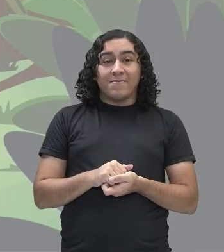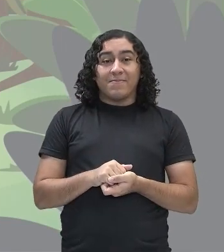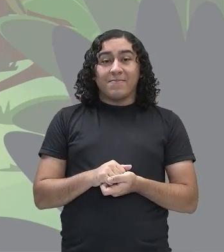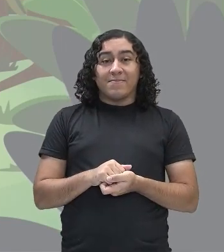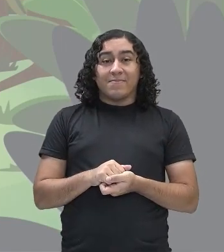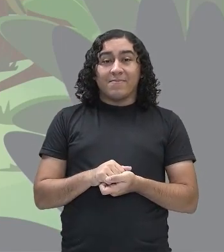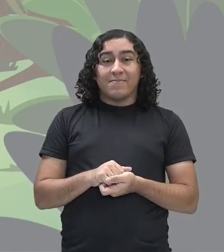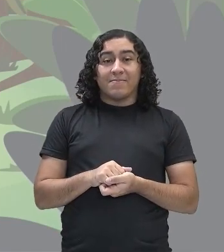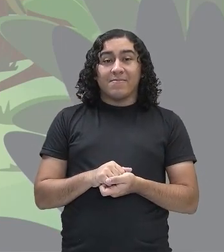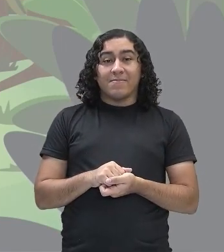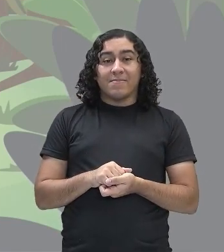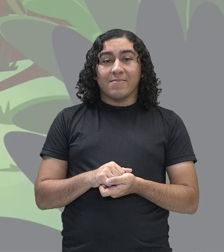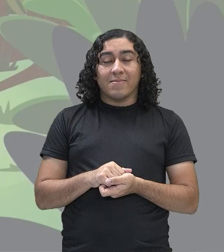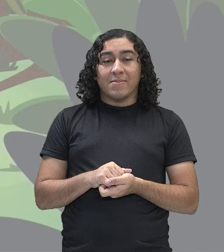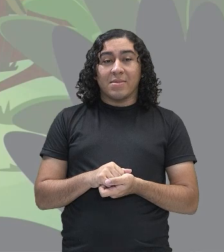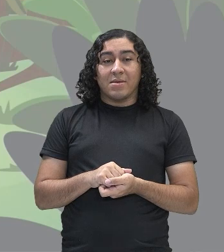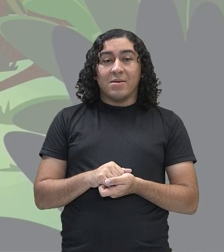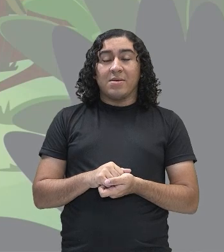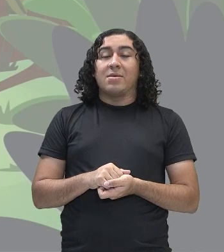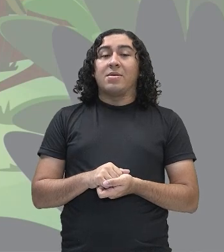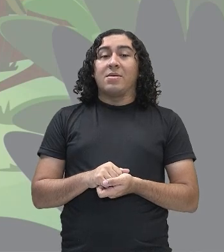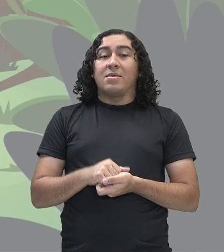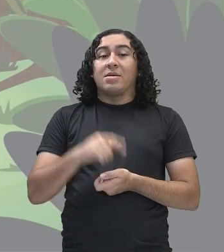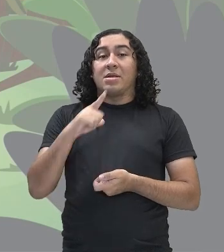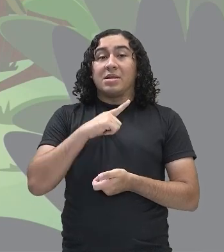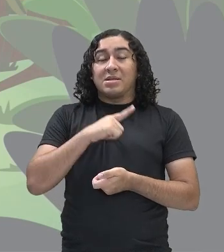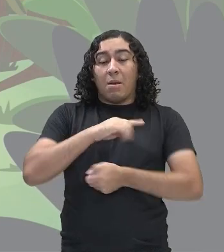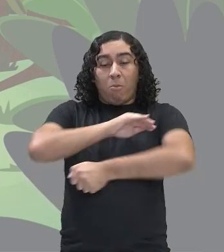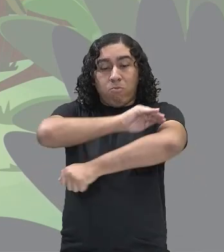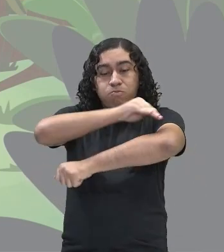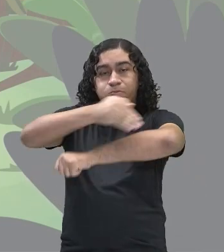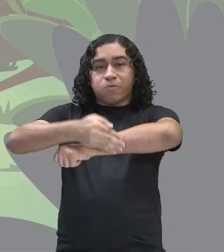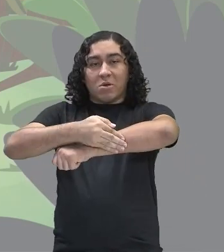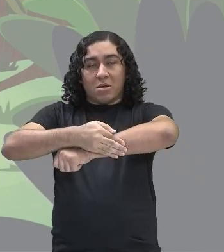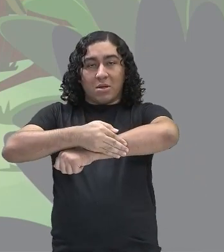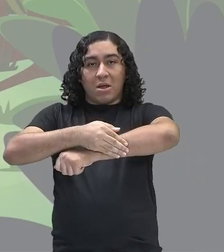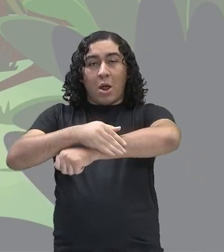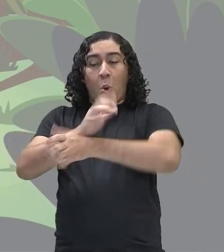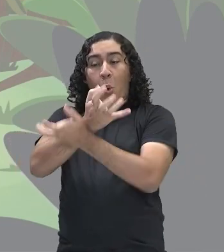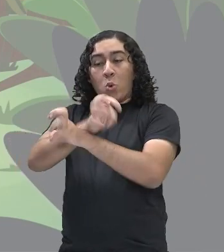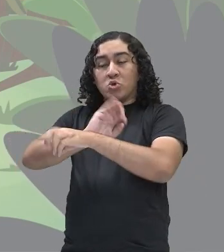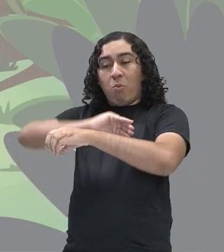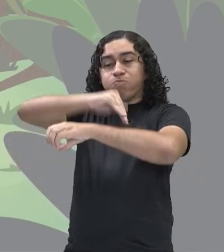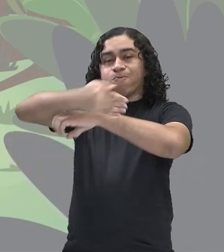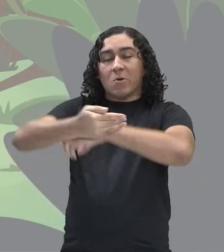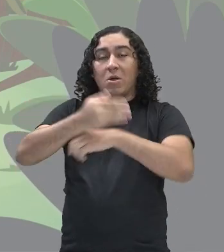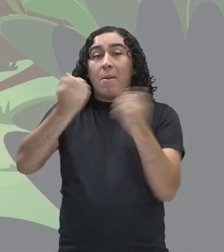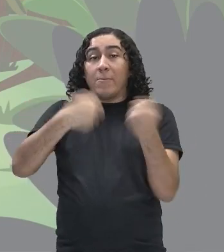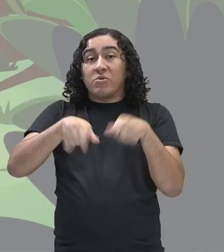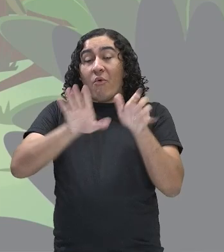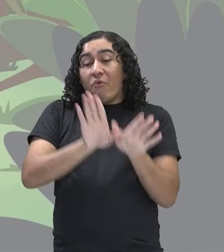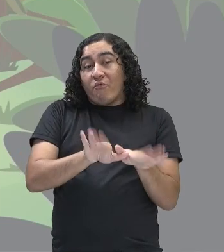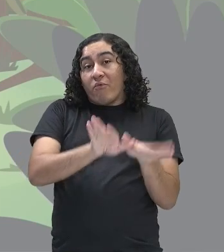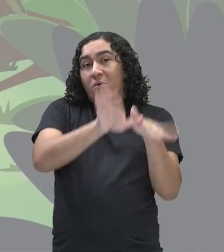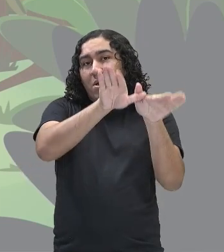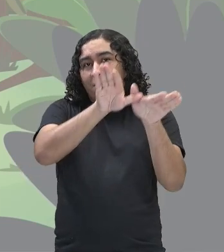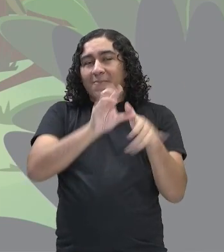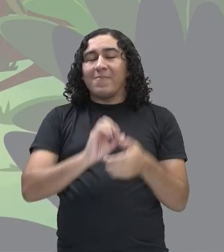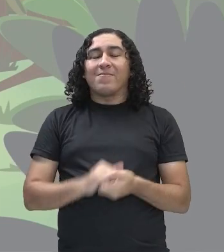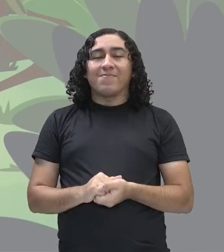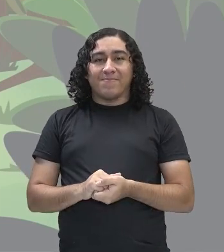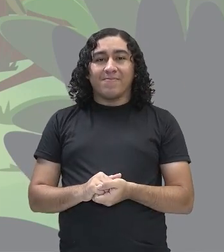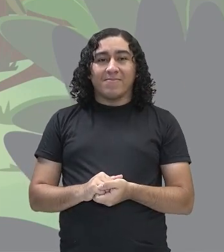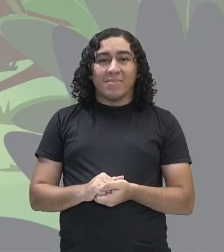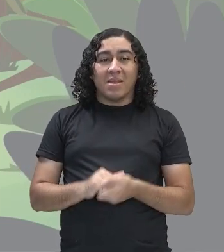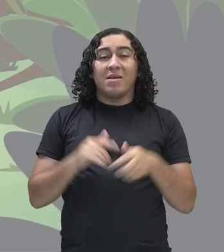no externo, na parte dos ossos, que permite que essas aves possam voar. Outra coisa interessante